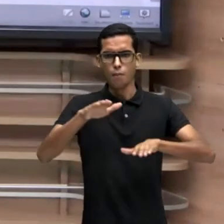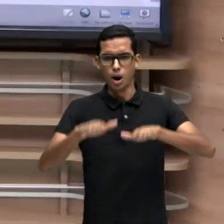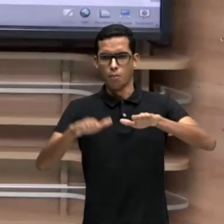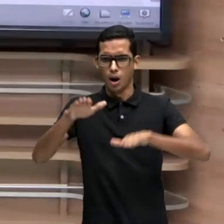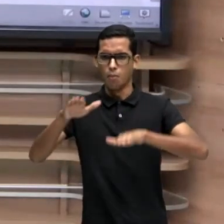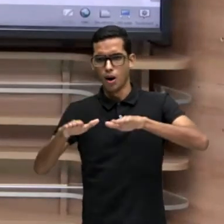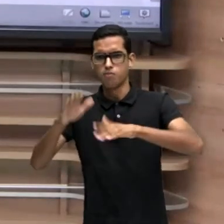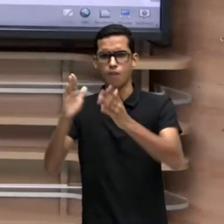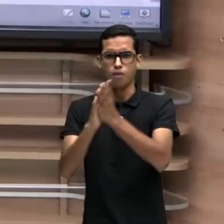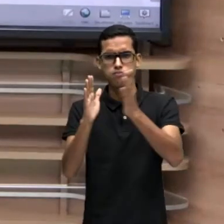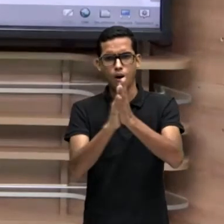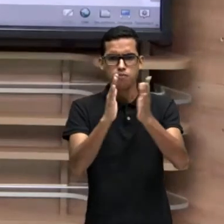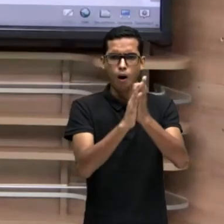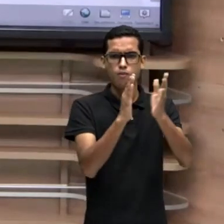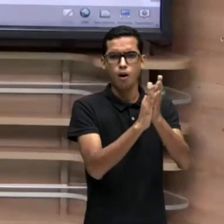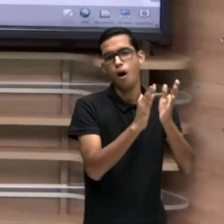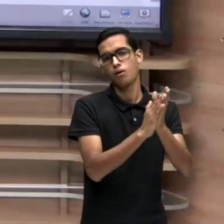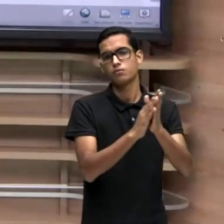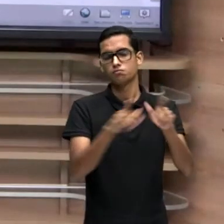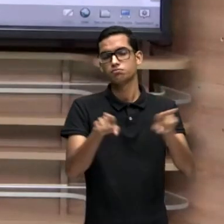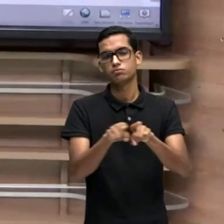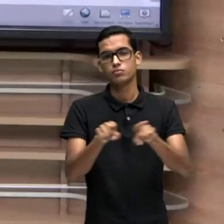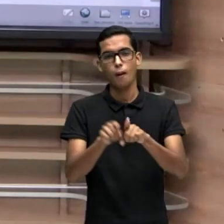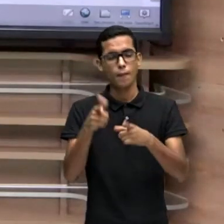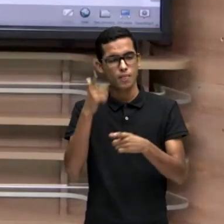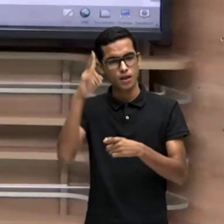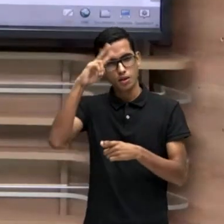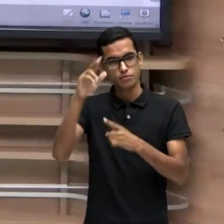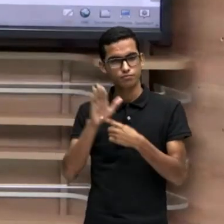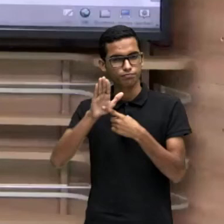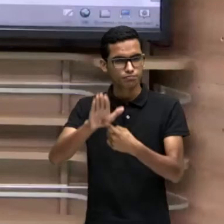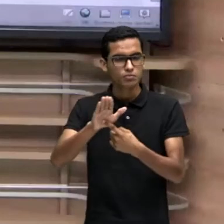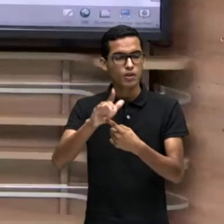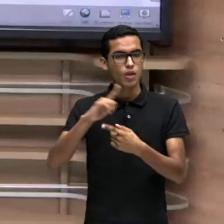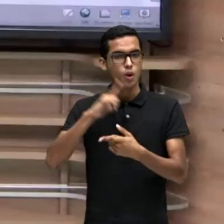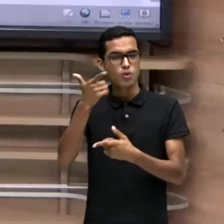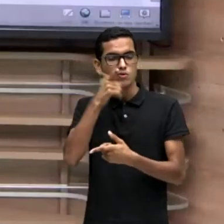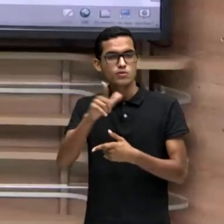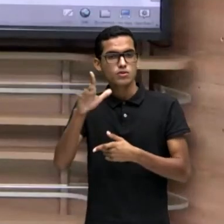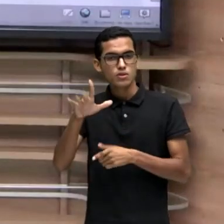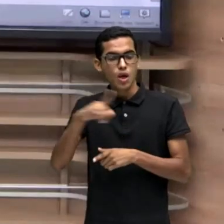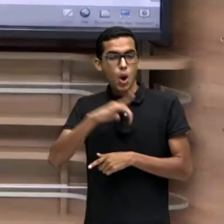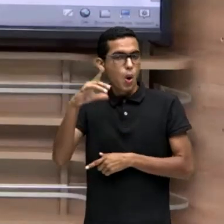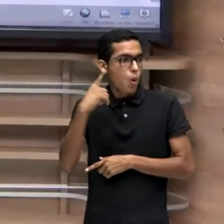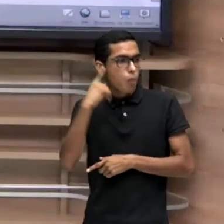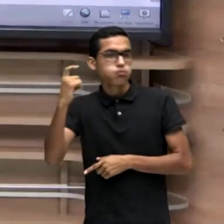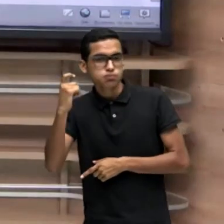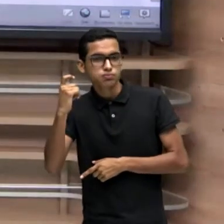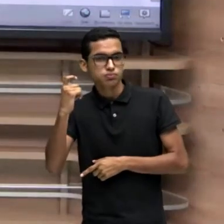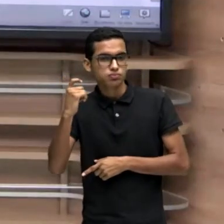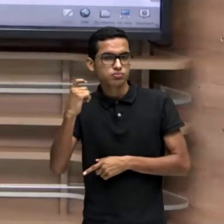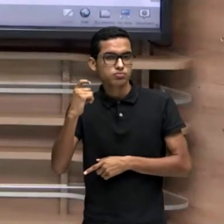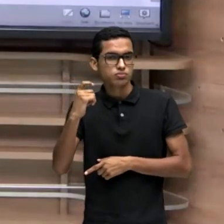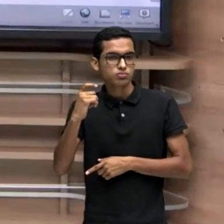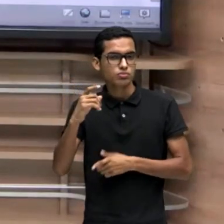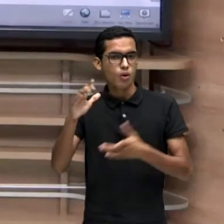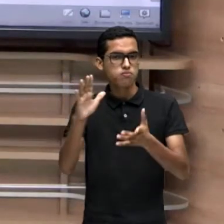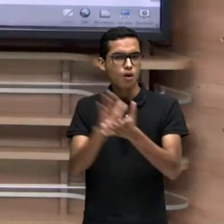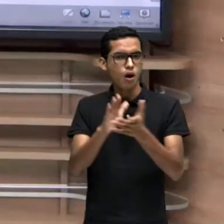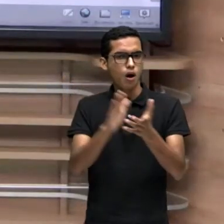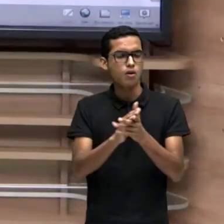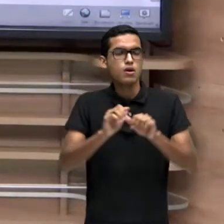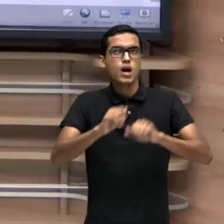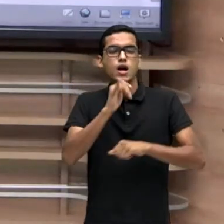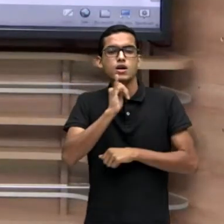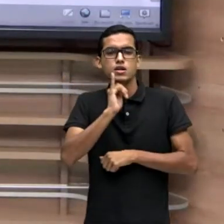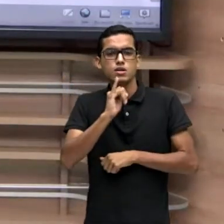representando, aquele momento da pré-história, então eles conseguiam obter o som, a partir da batida. Ele falou: opa, a gente está